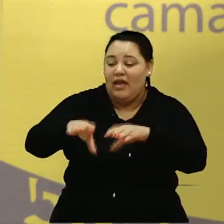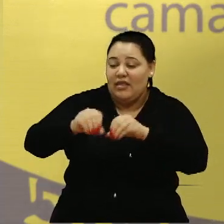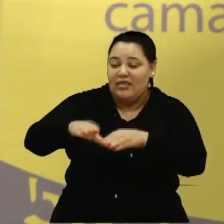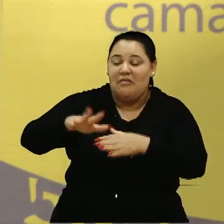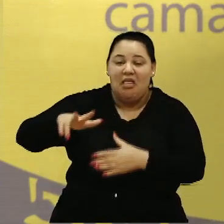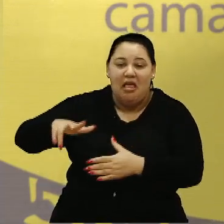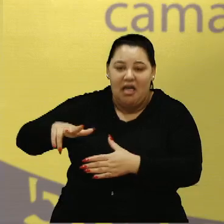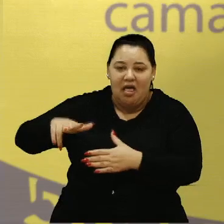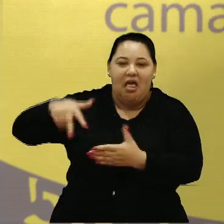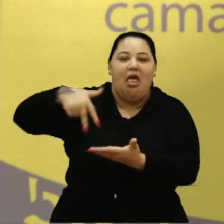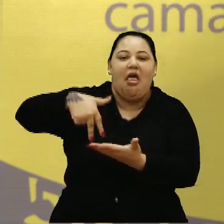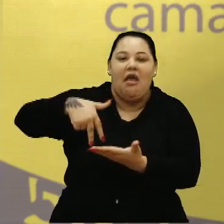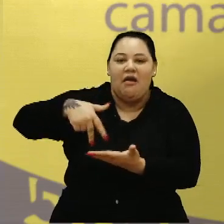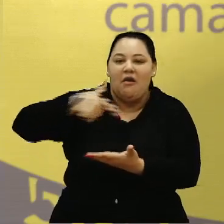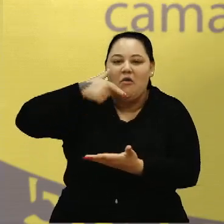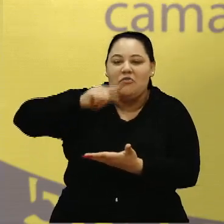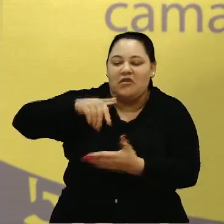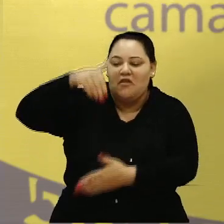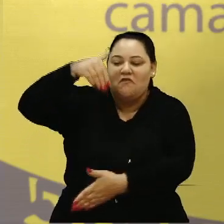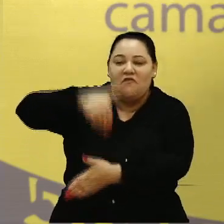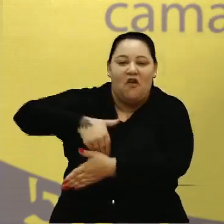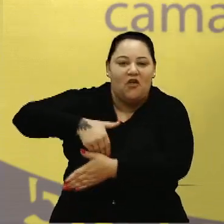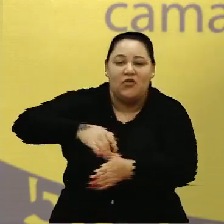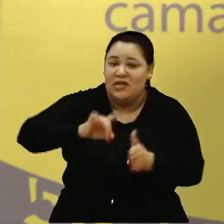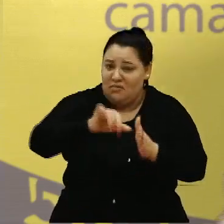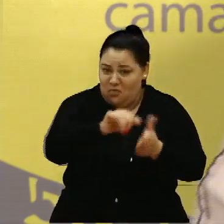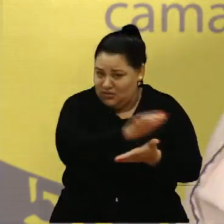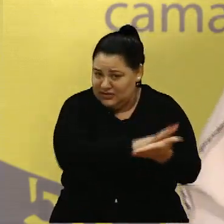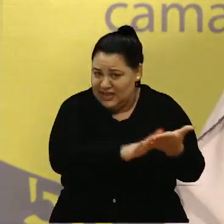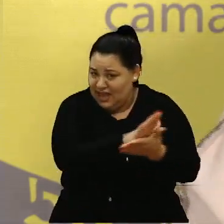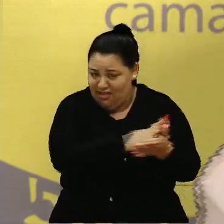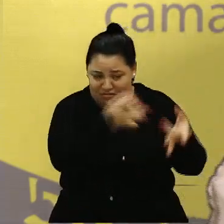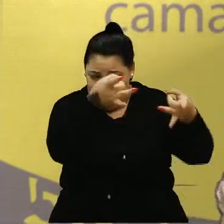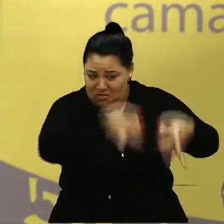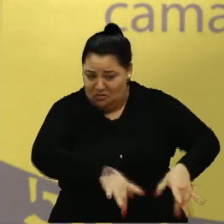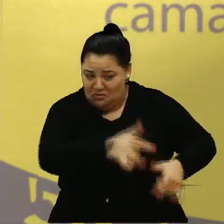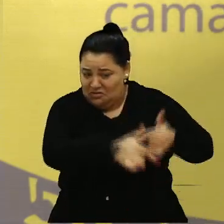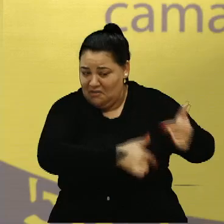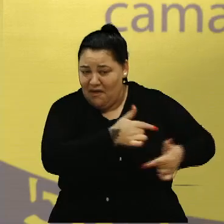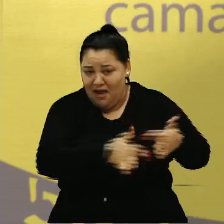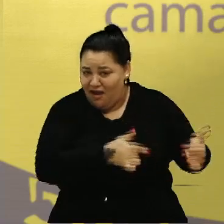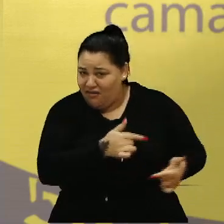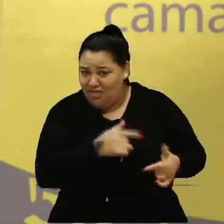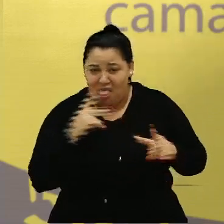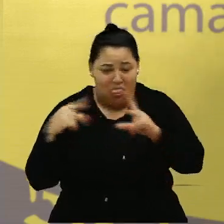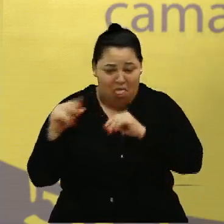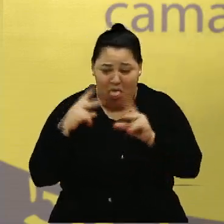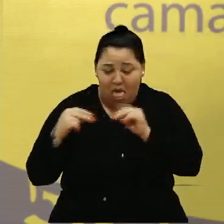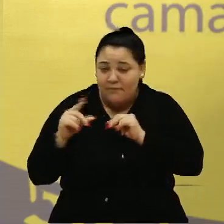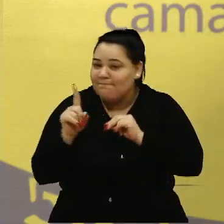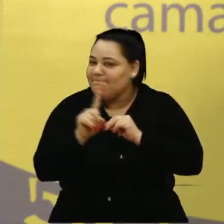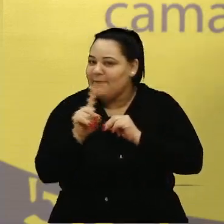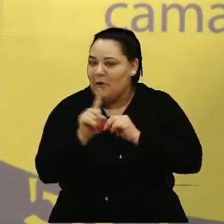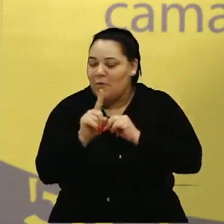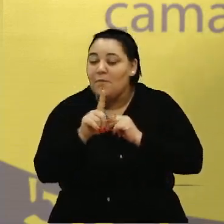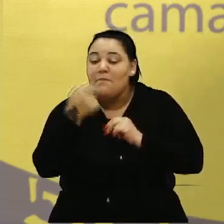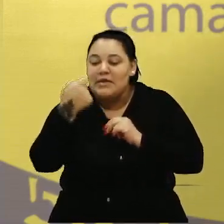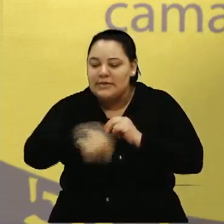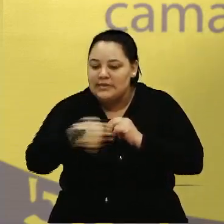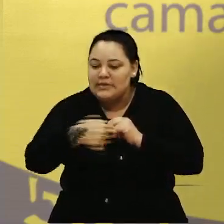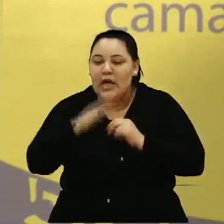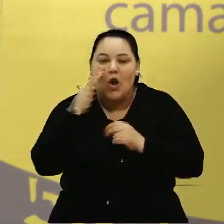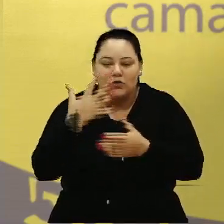situações, mas depois esses serviços não acontecerem. E não dizer que a gente está falando por falar, a gente está falando porque os serviços têm que acontecer.